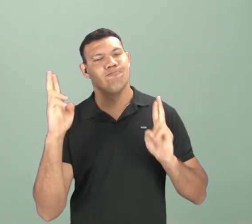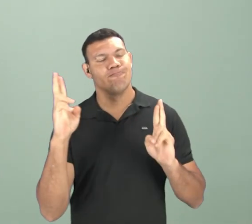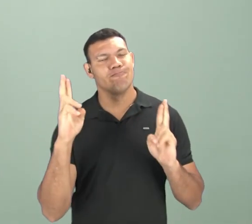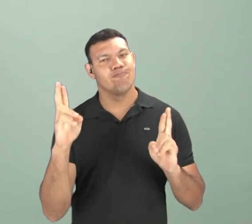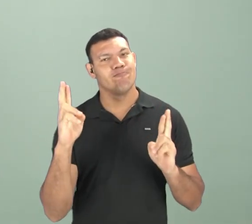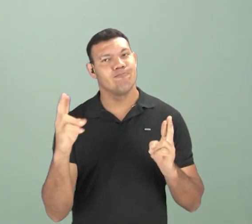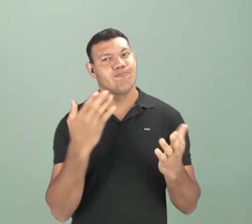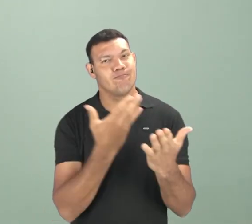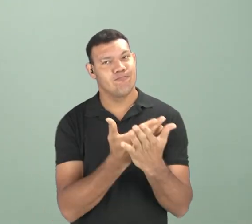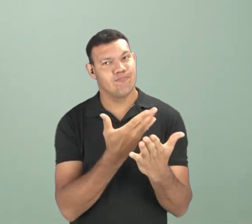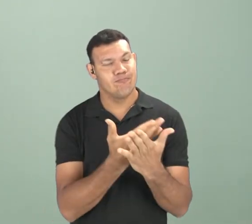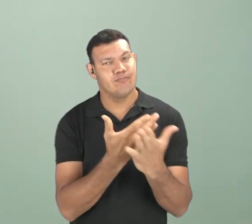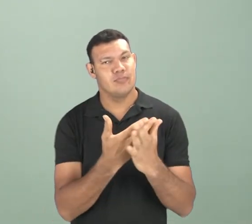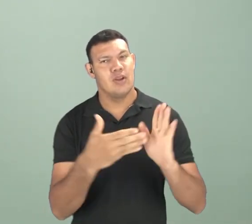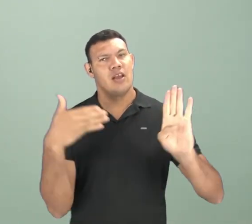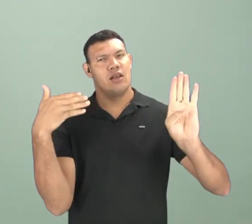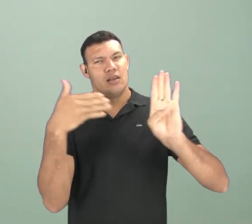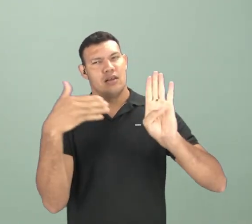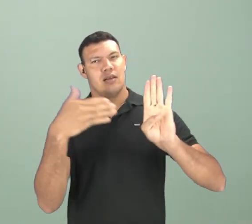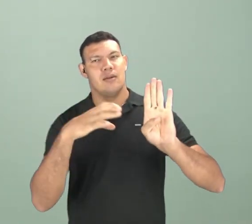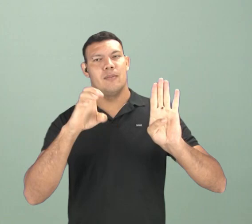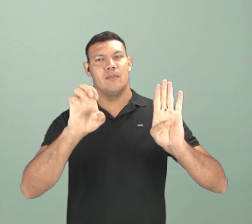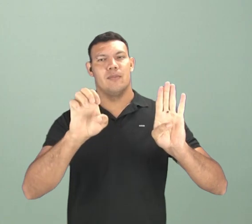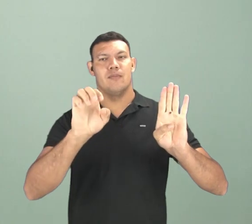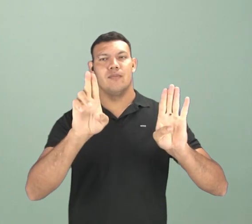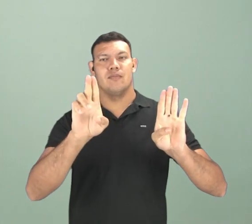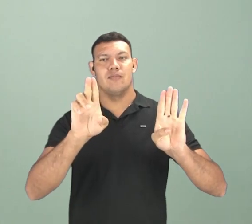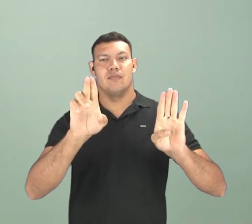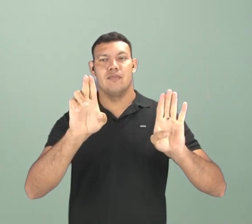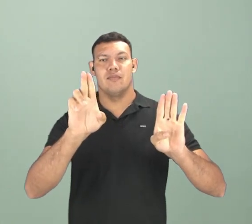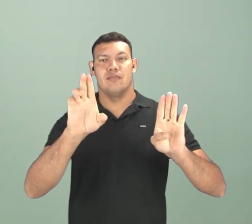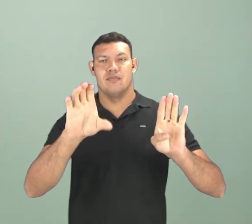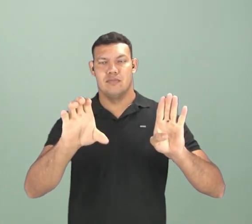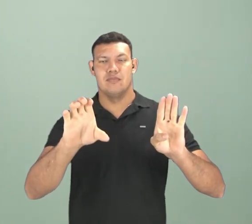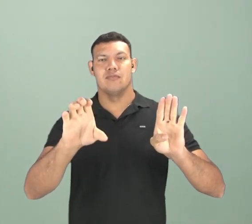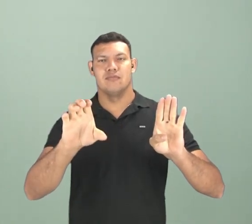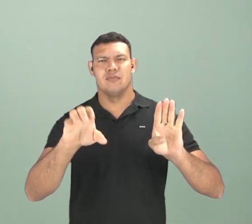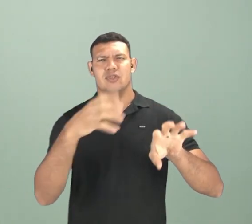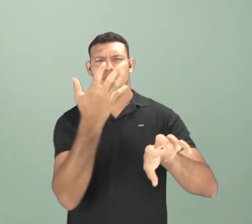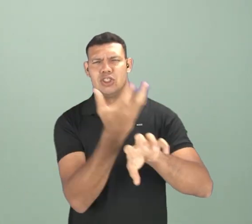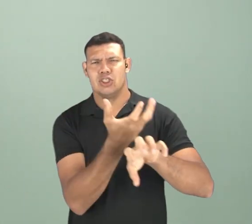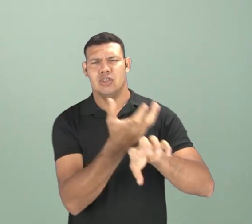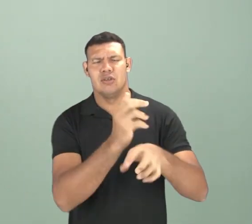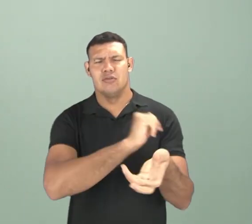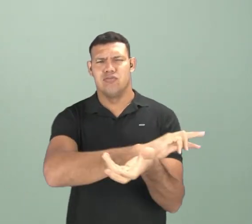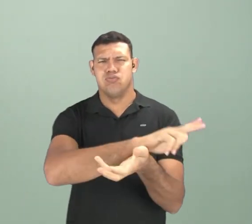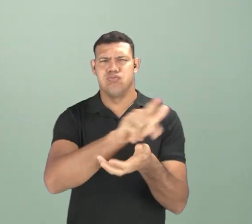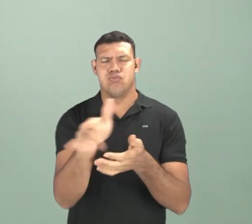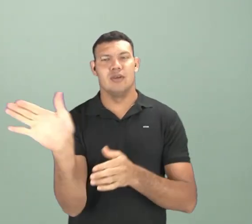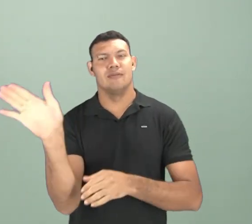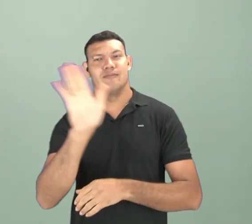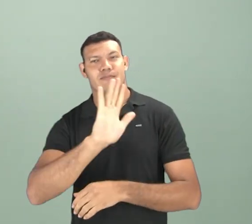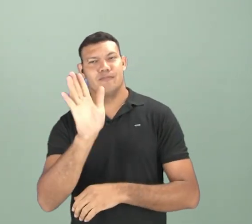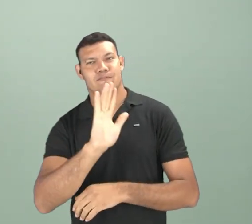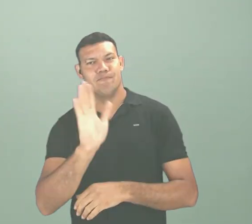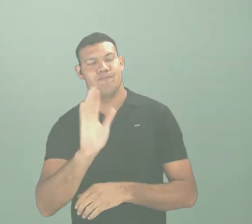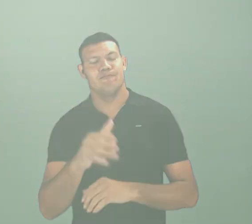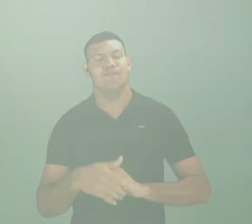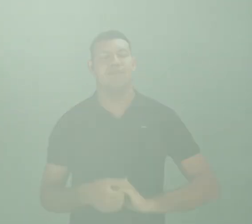plataforma Eduque, lá vai conter essa aula e outras aulas de biologia e de outras disciplinas. Até mais!